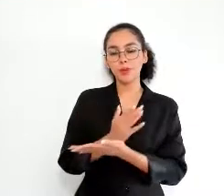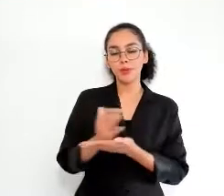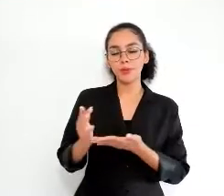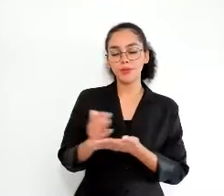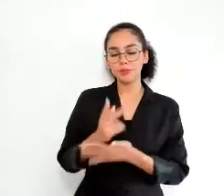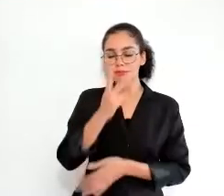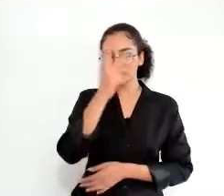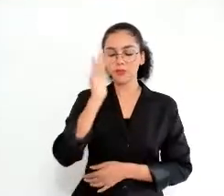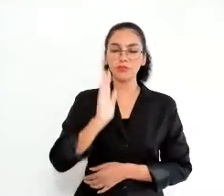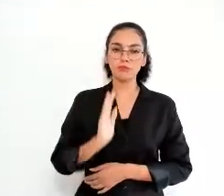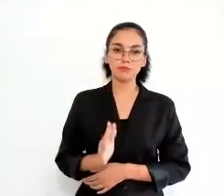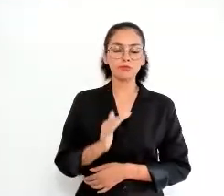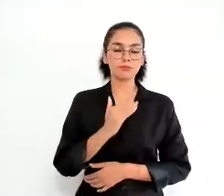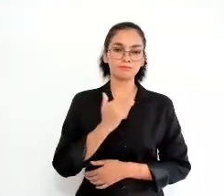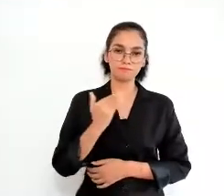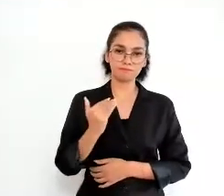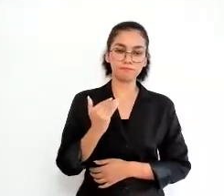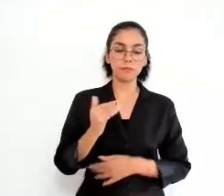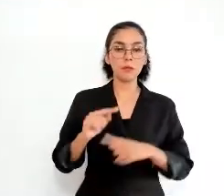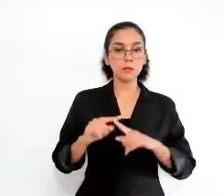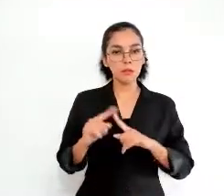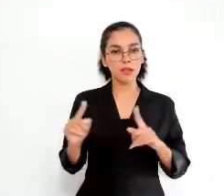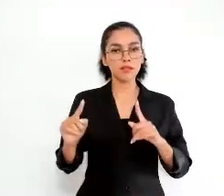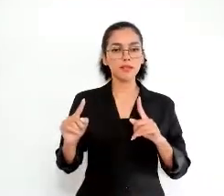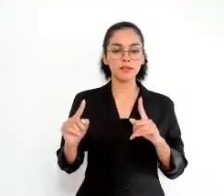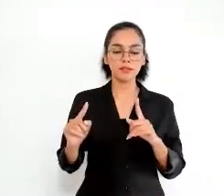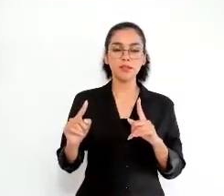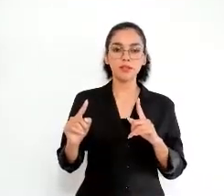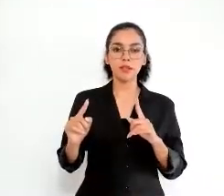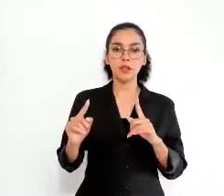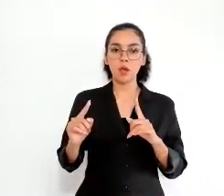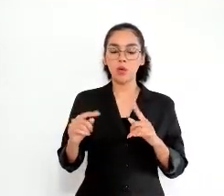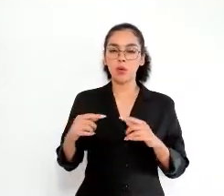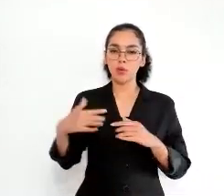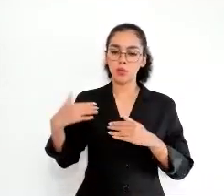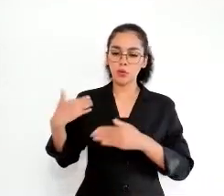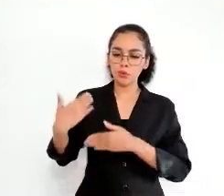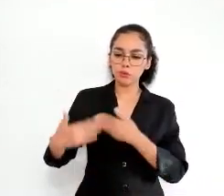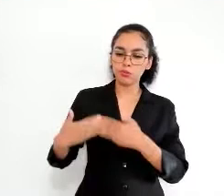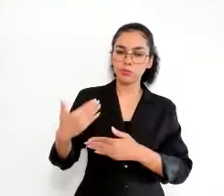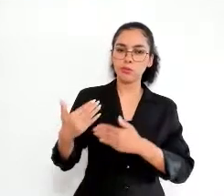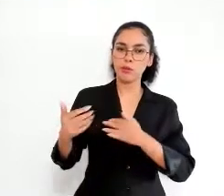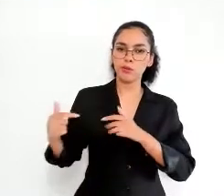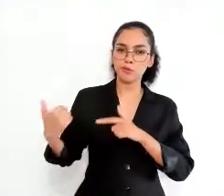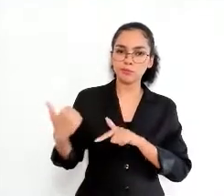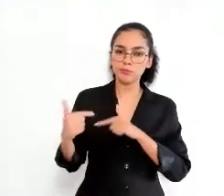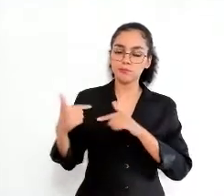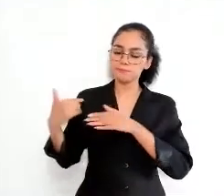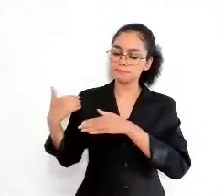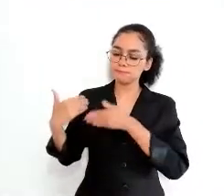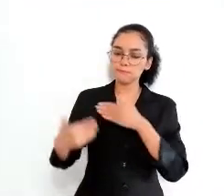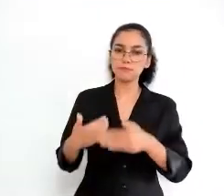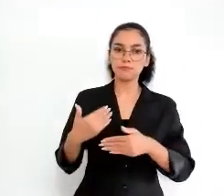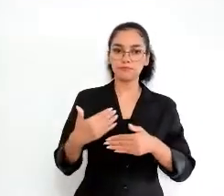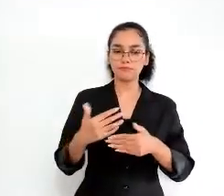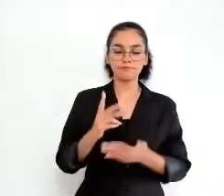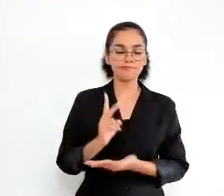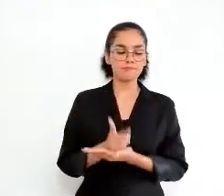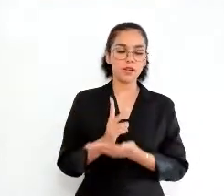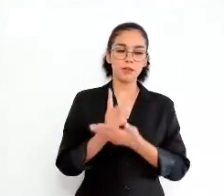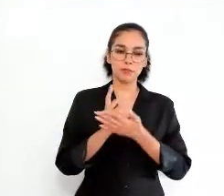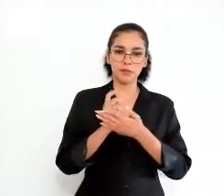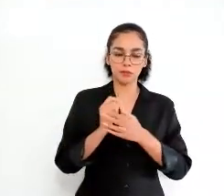homenageados, mas suas trajetórias deixaram um legado que irá se protrair no